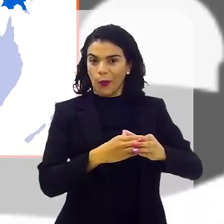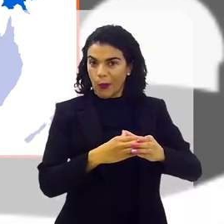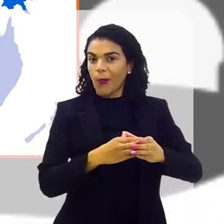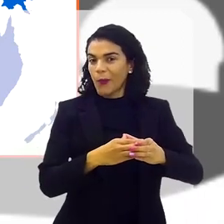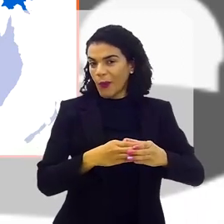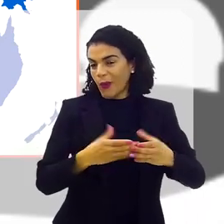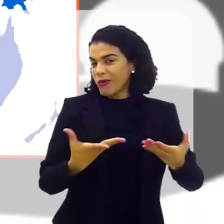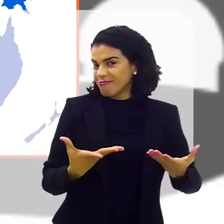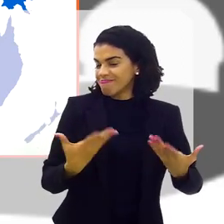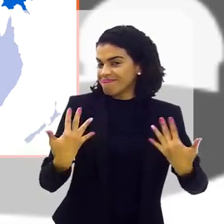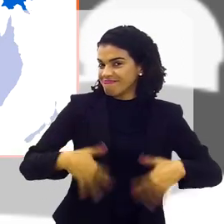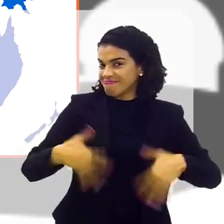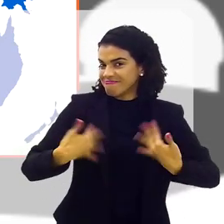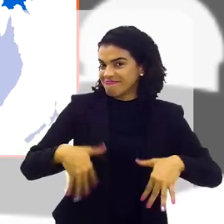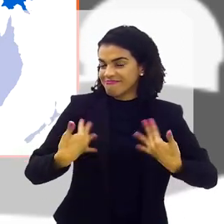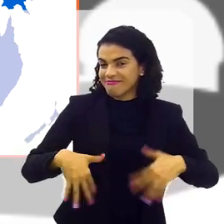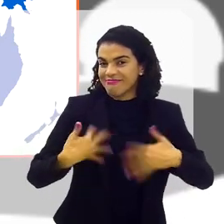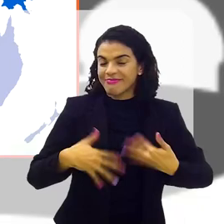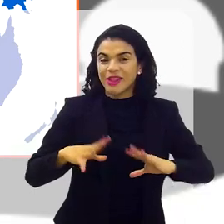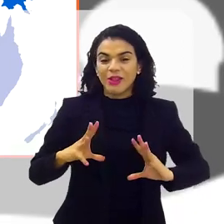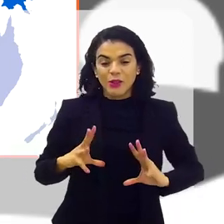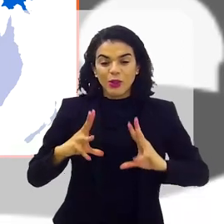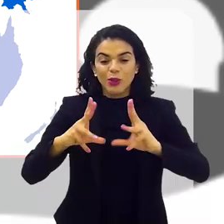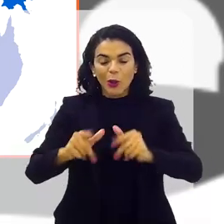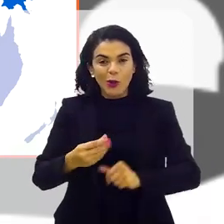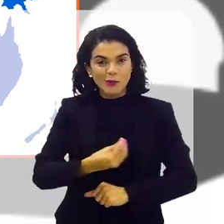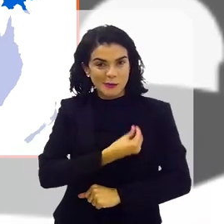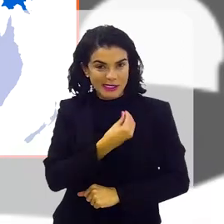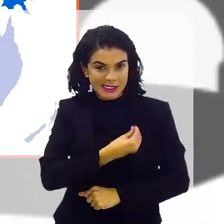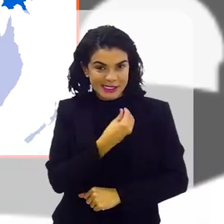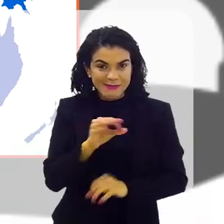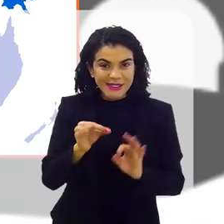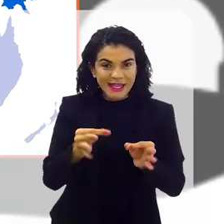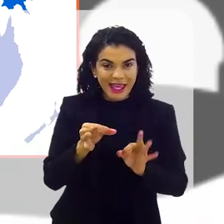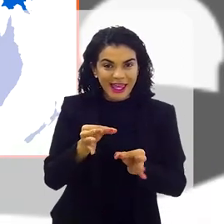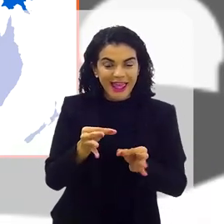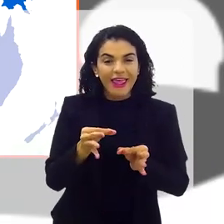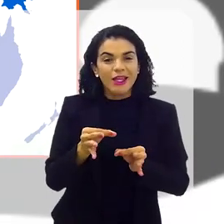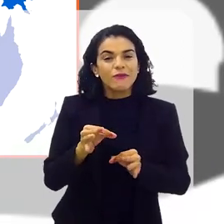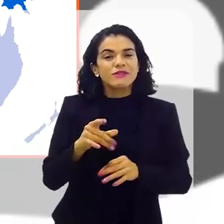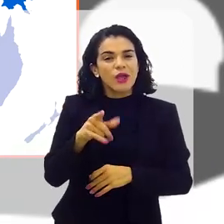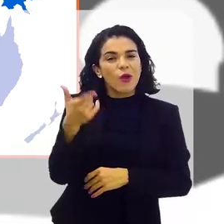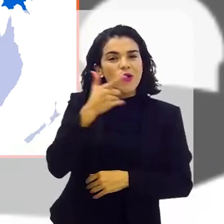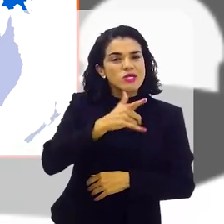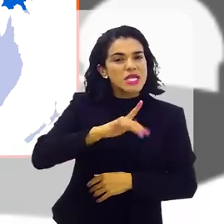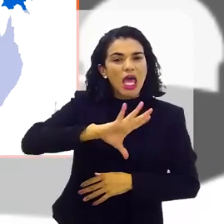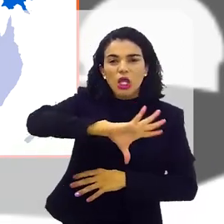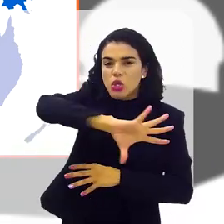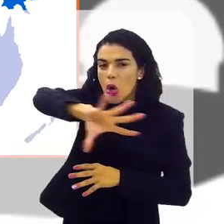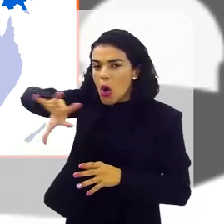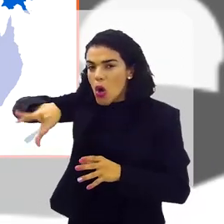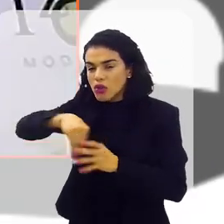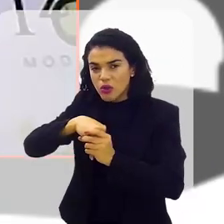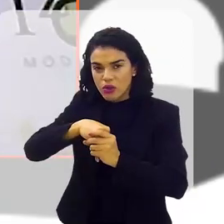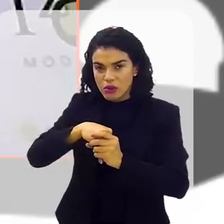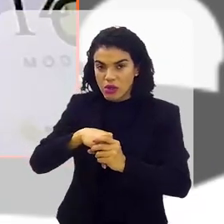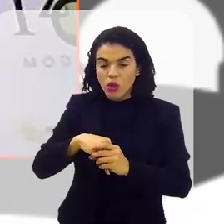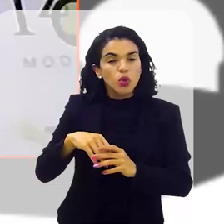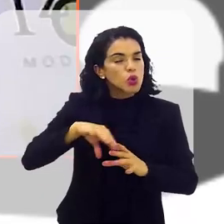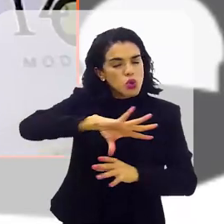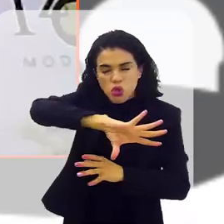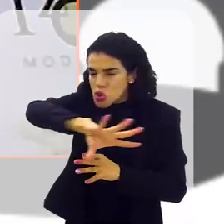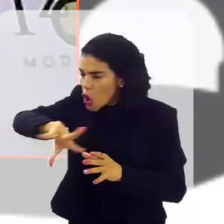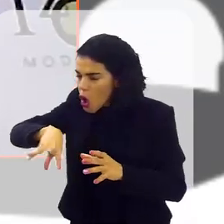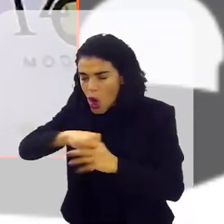tão grande né de atores fora de série que todos participam né todos você consegue englobar não ficou ninguém de fora não ninguém